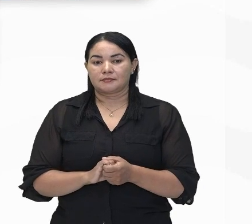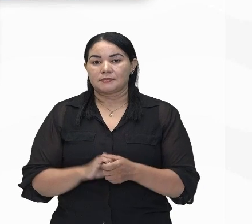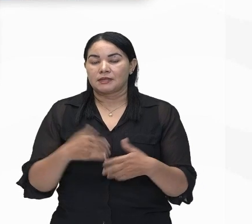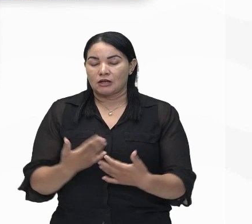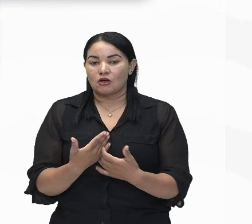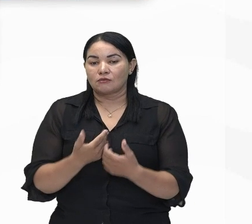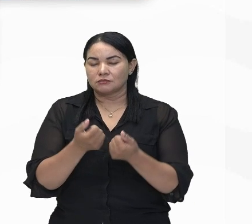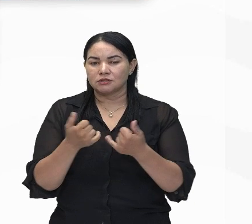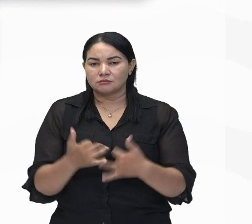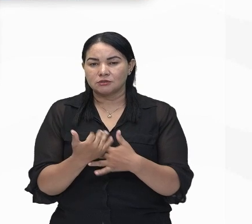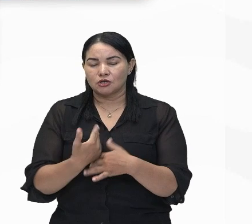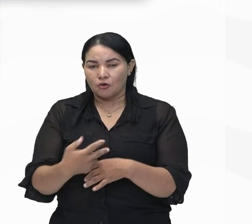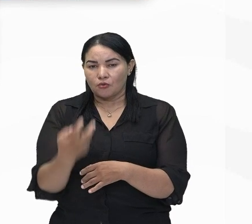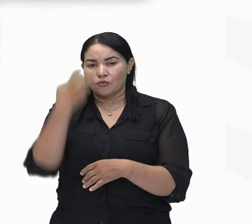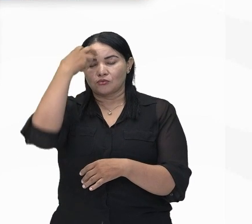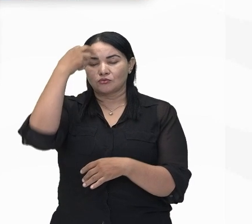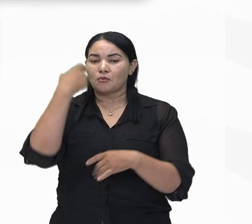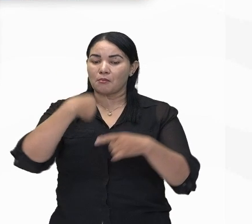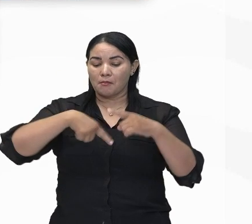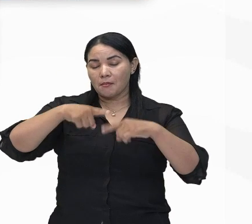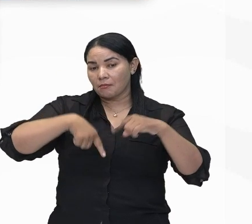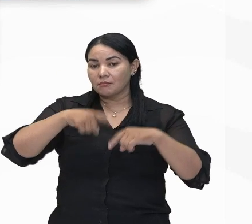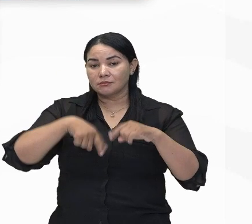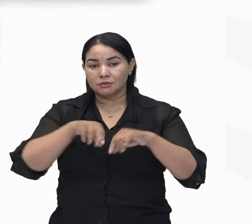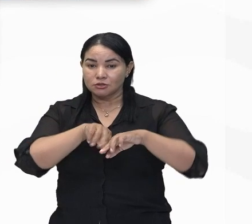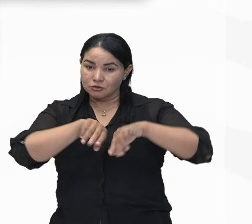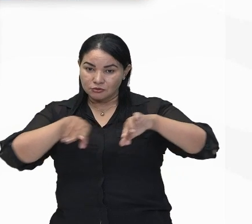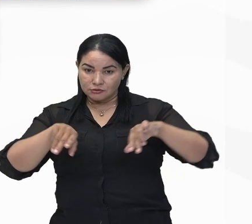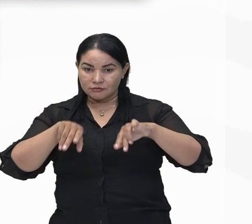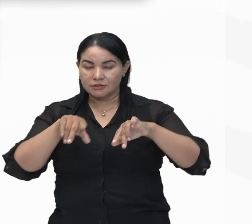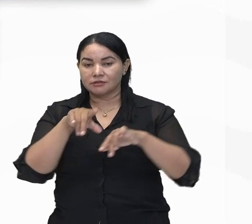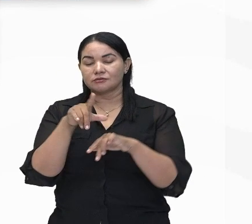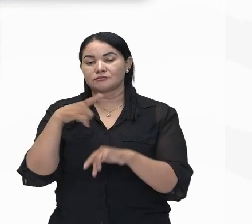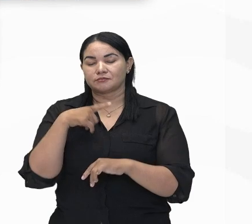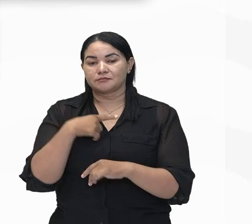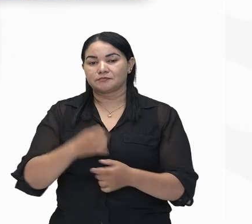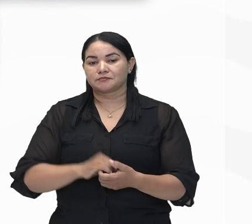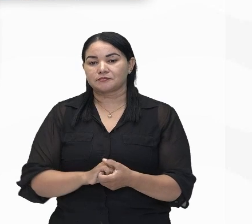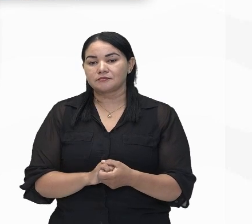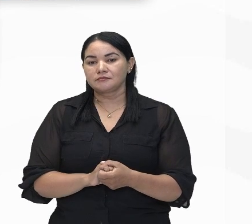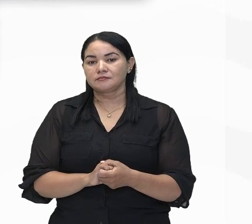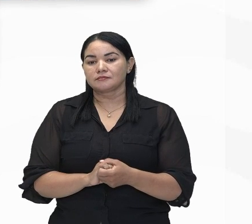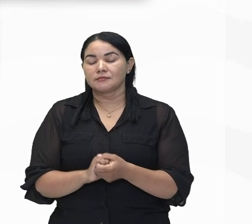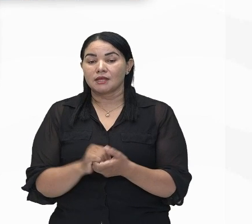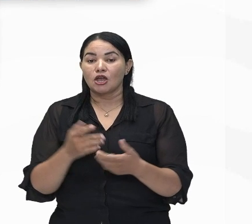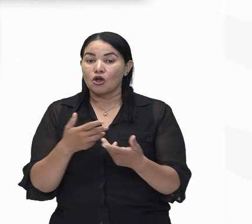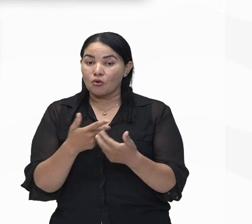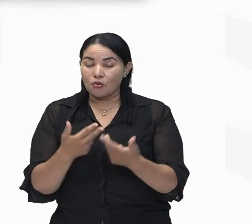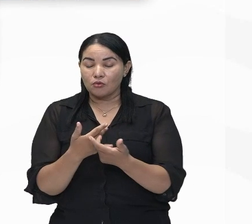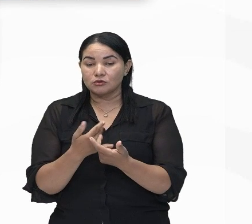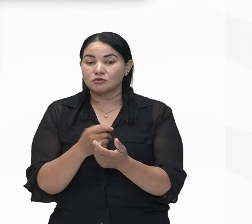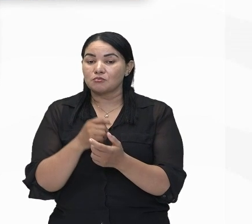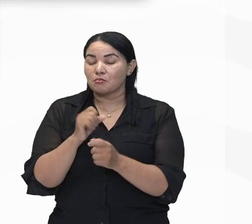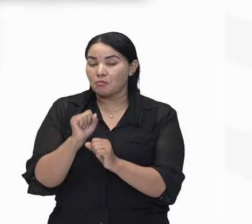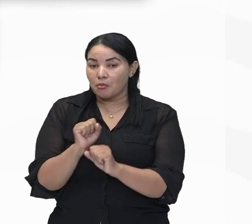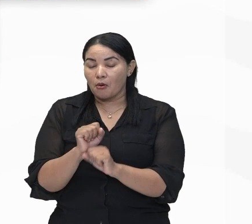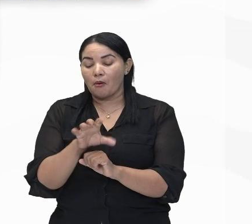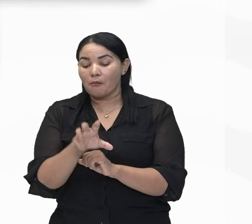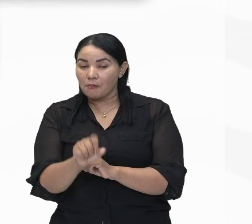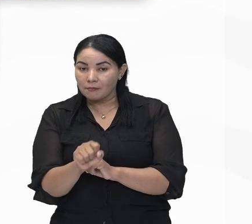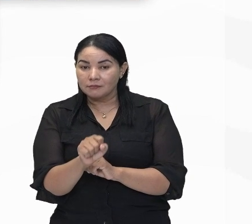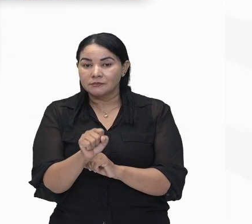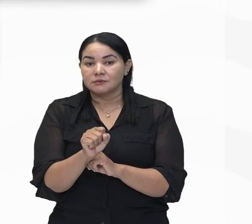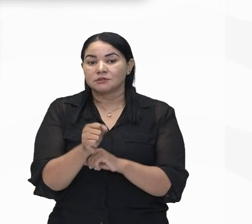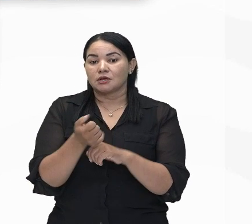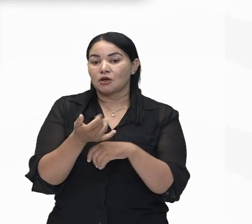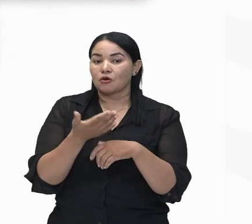cultura material, é material mesmo, é matéria. É algo palpável, algo que nós podemos tocar,